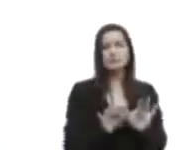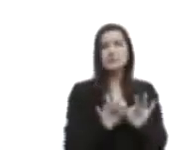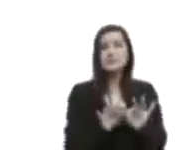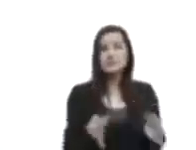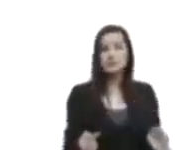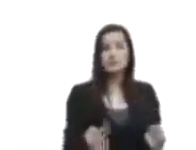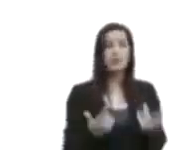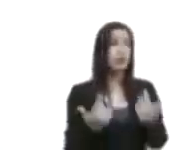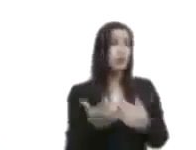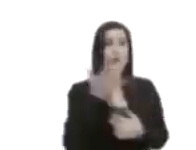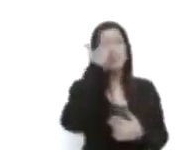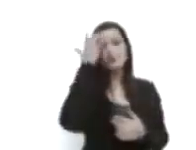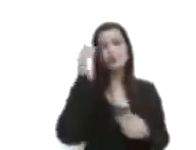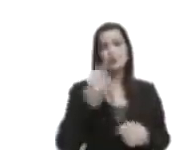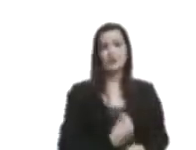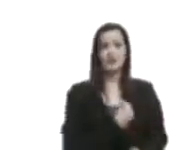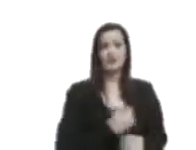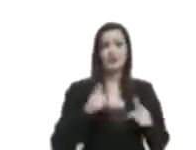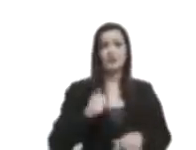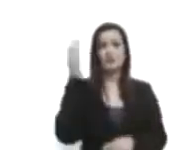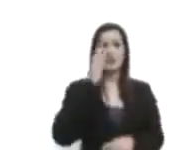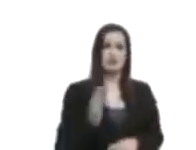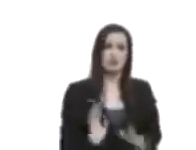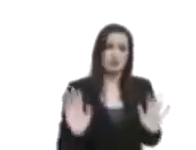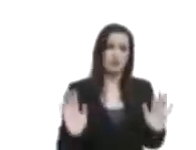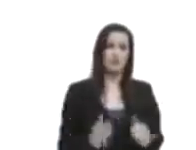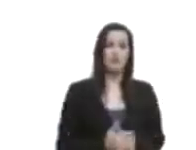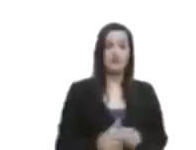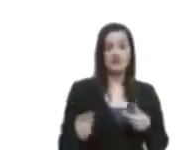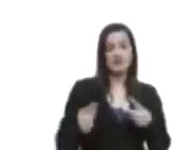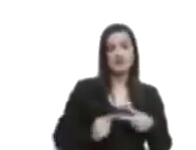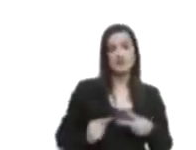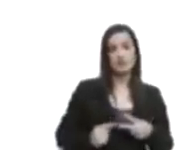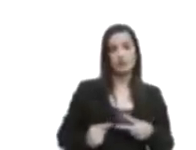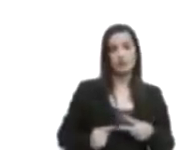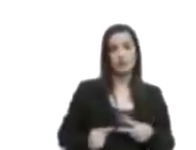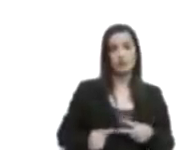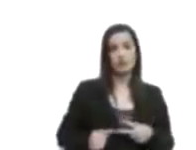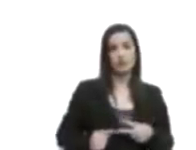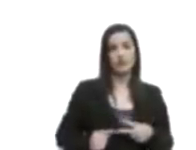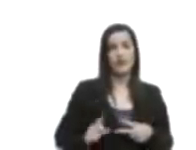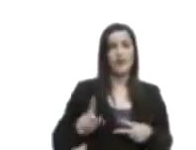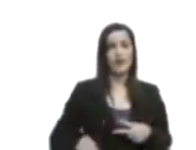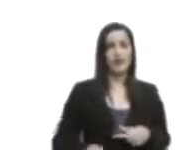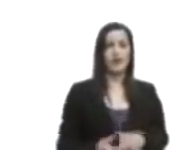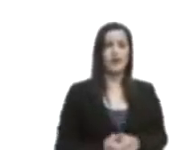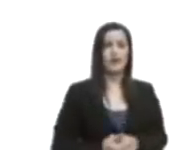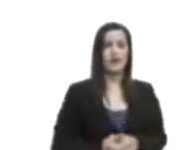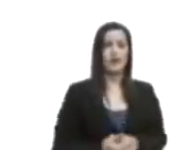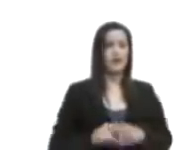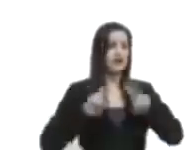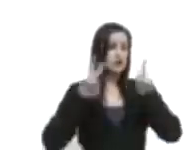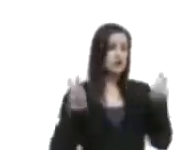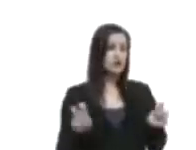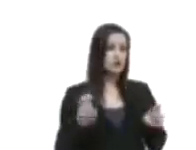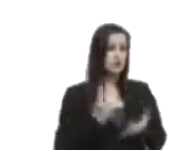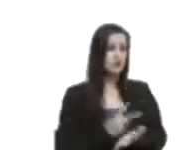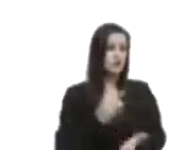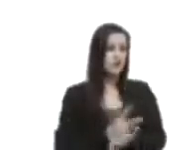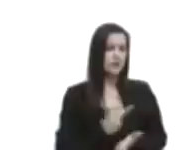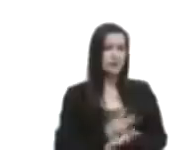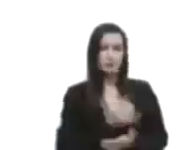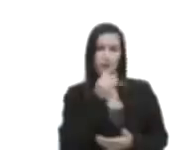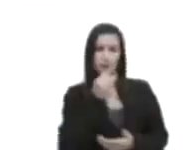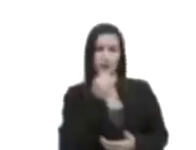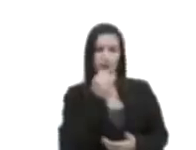cidadão brasileiro. O segundo é o mesmo título utilizado na parábola